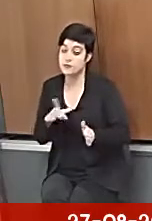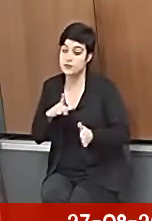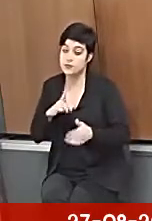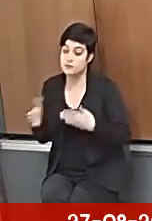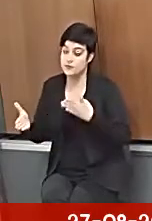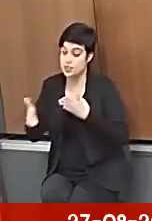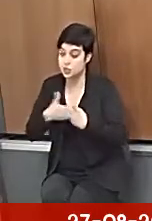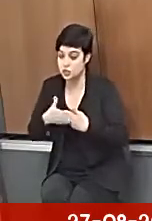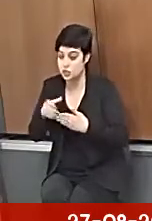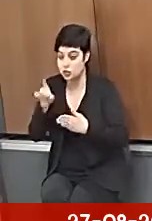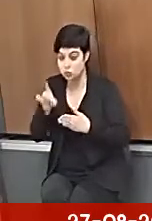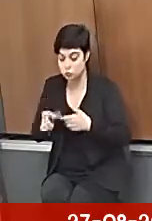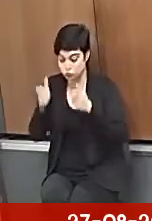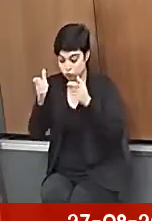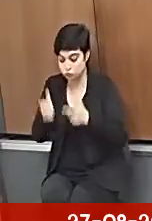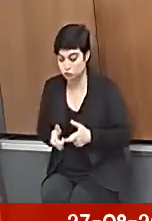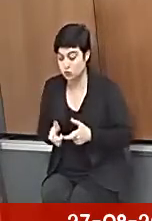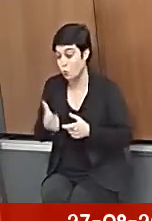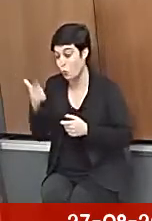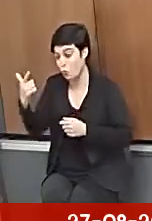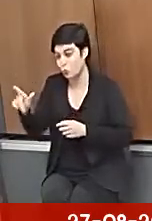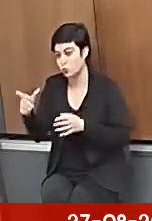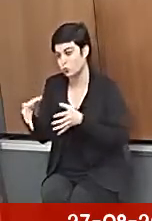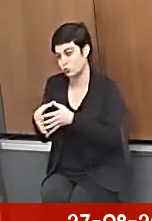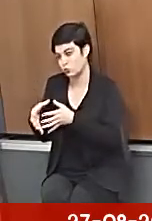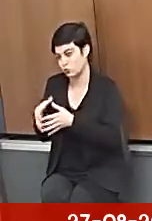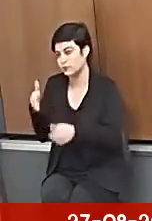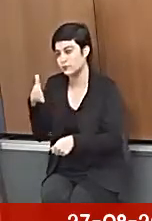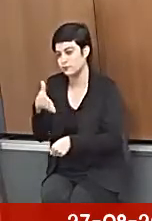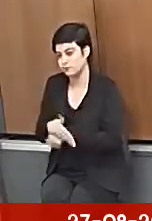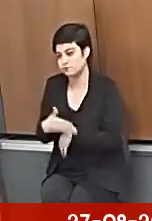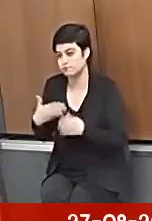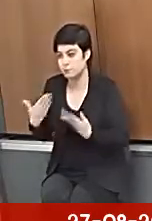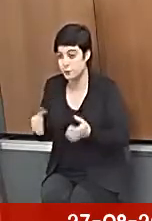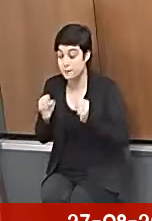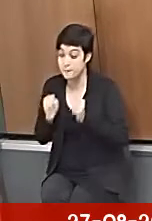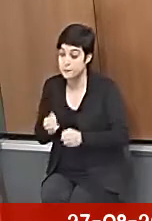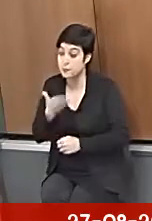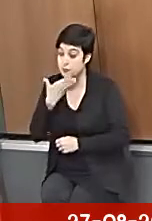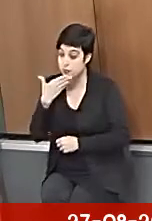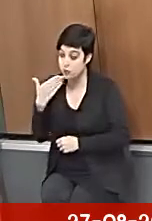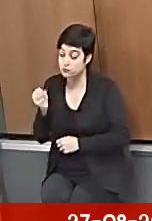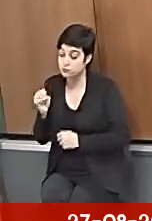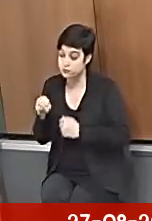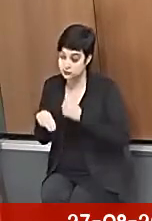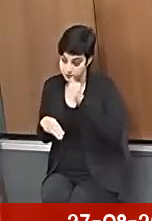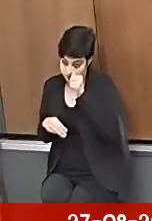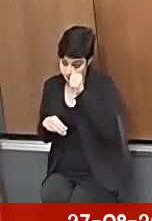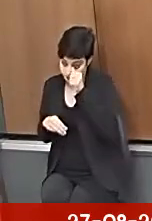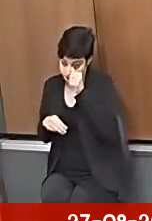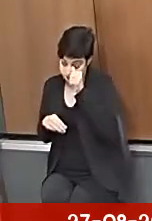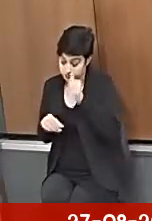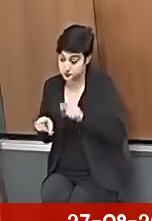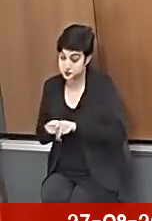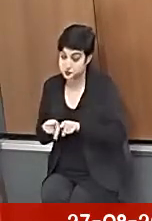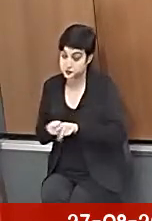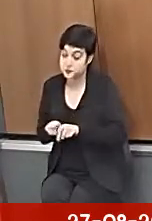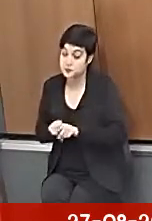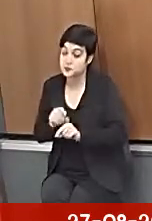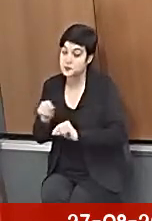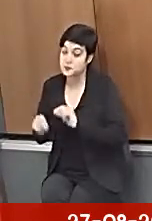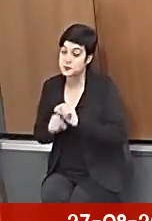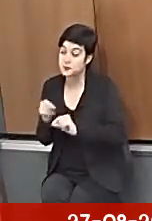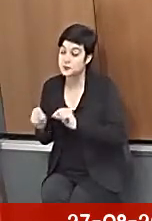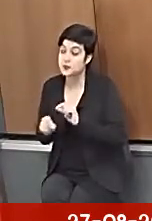só o torcedor adversário questão de segurança agora é algo que pode ser melhorado um outro caminho se eu não